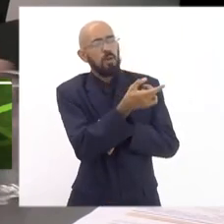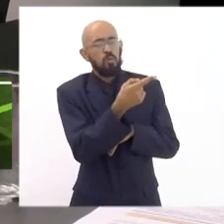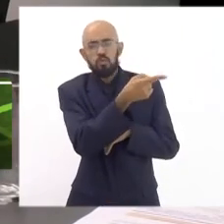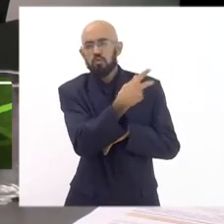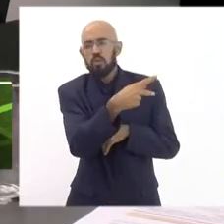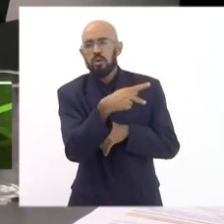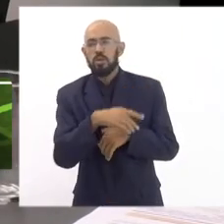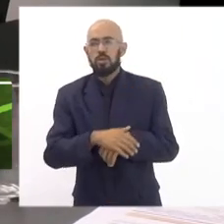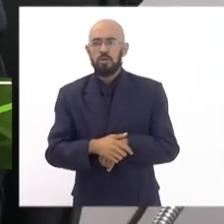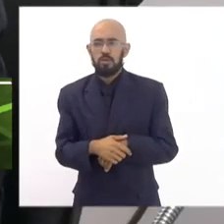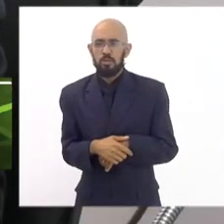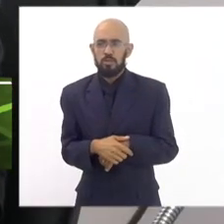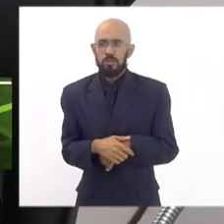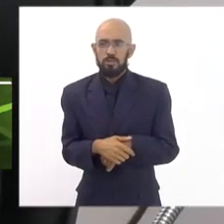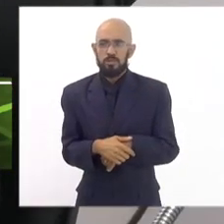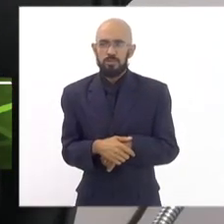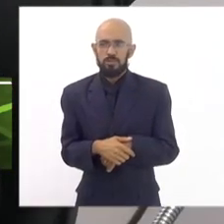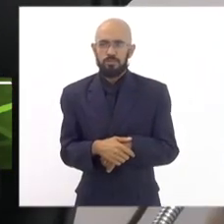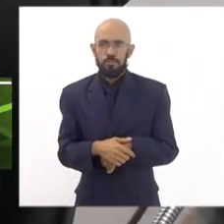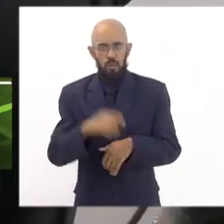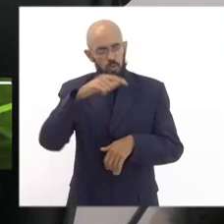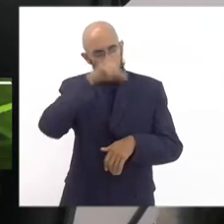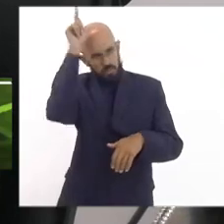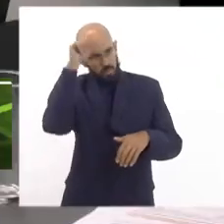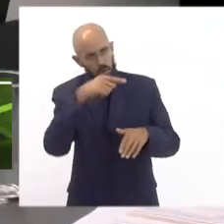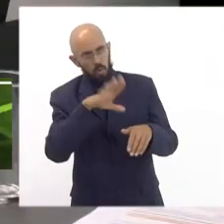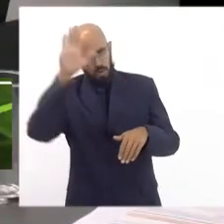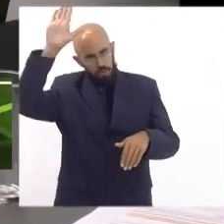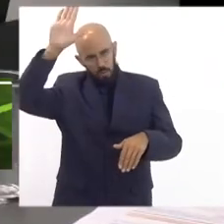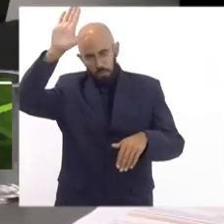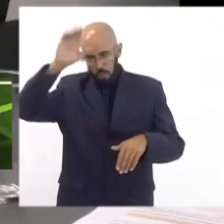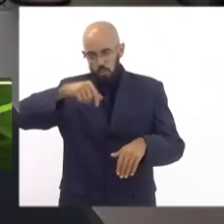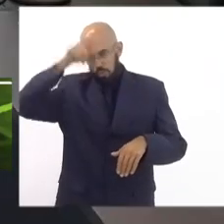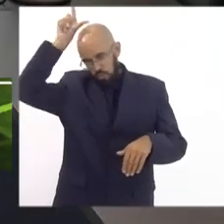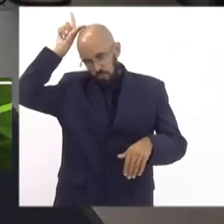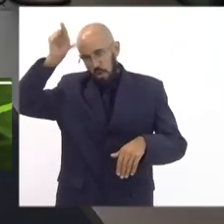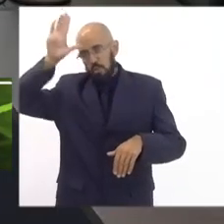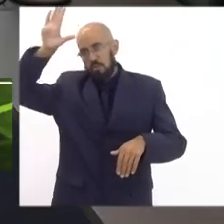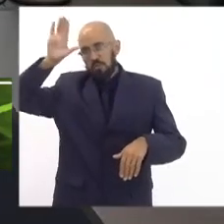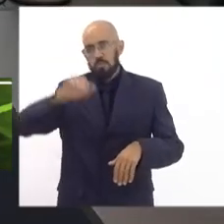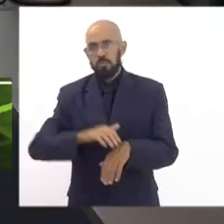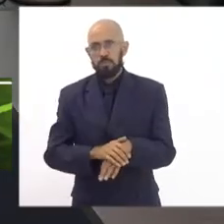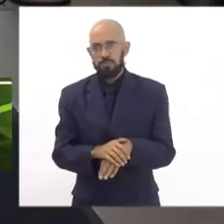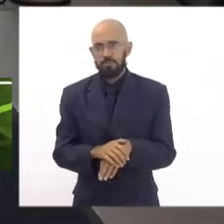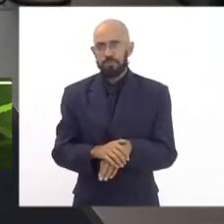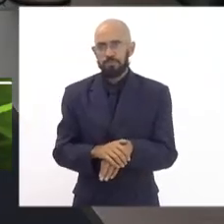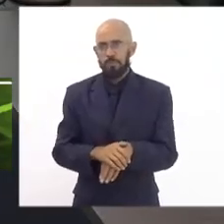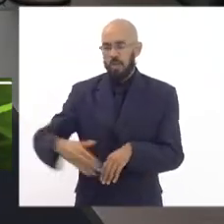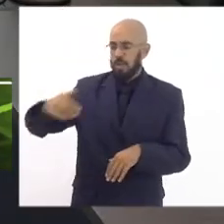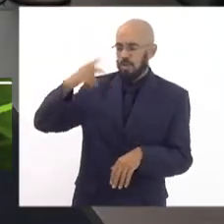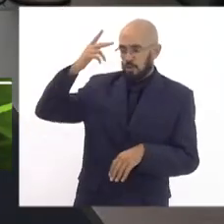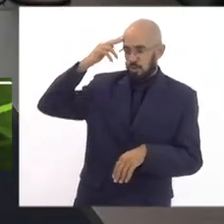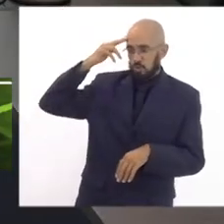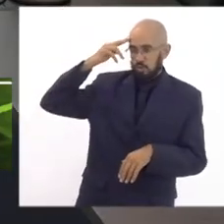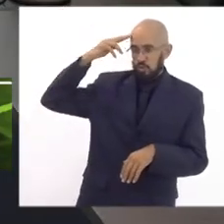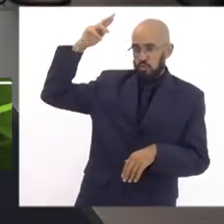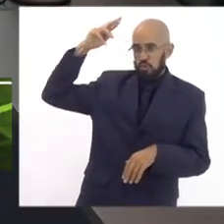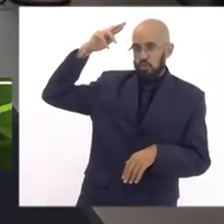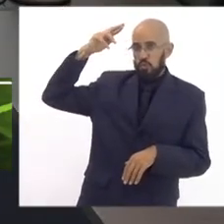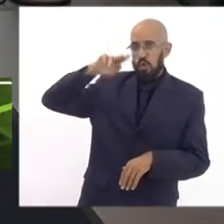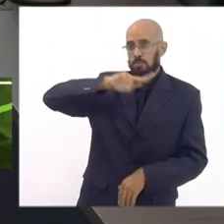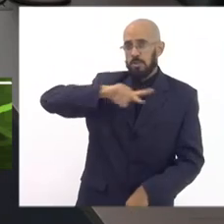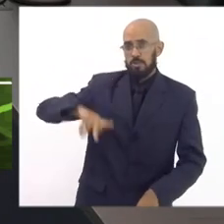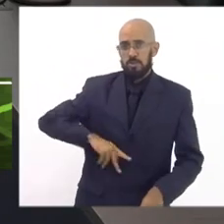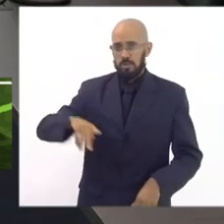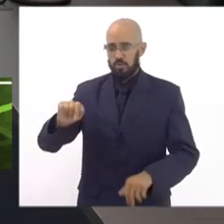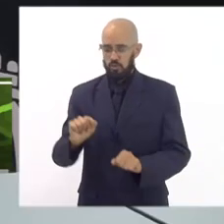Deputado Luiz Paulo levantou aqui a mão primeiro. Eu não tinha visto, lógico. Deputado Luiz Paulo. Senhor presidente, na esteira